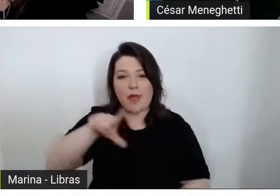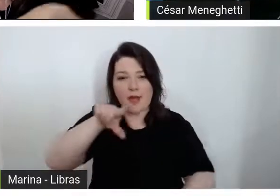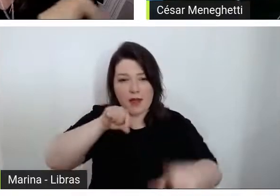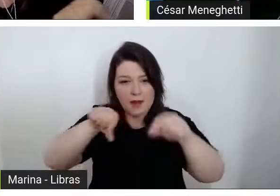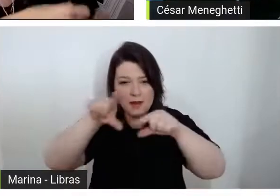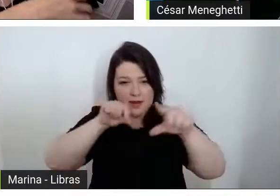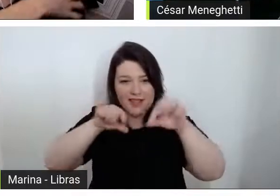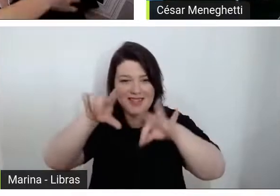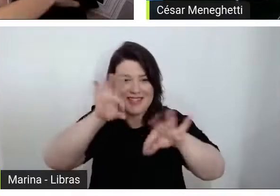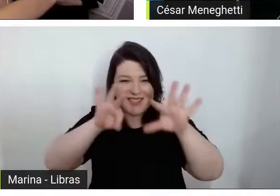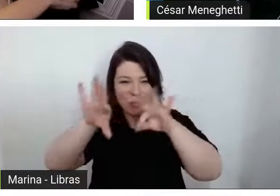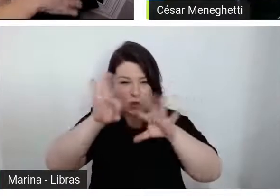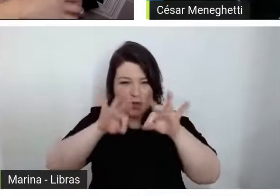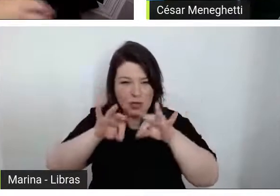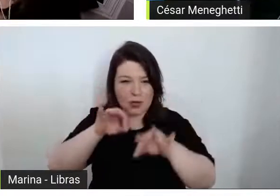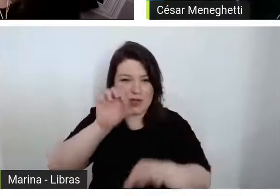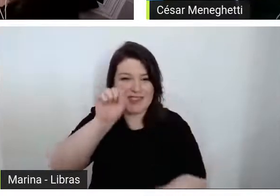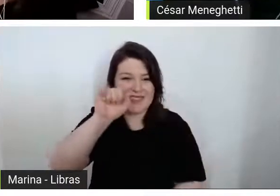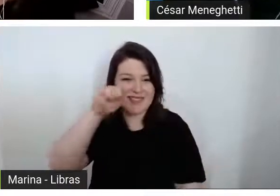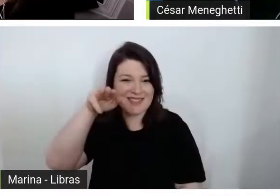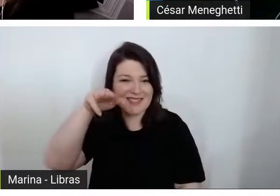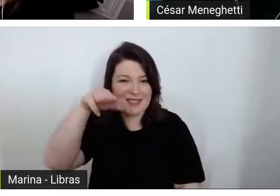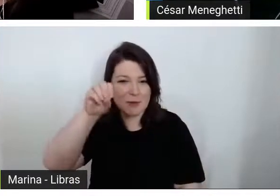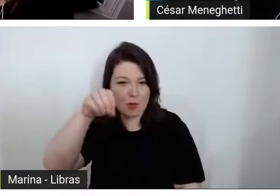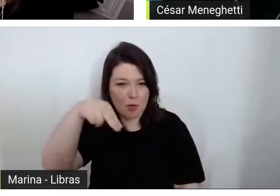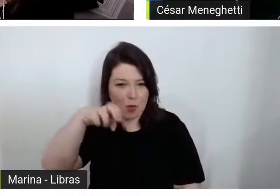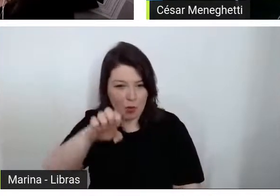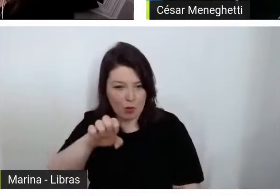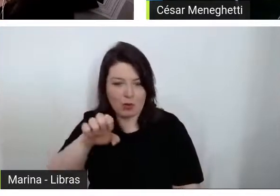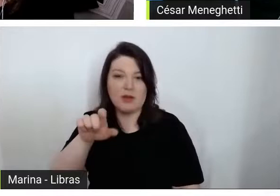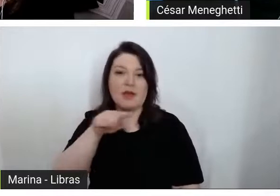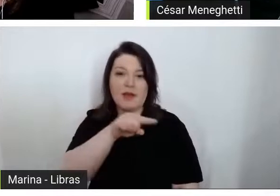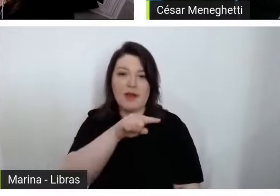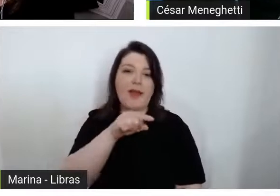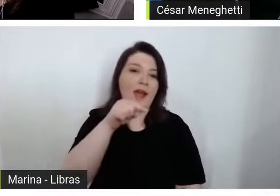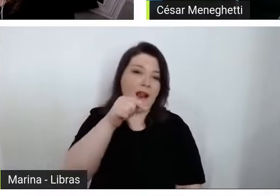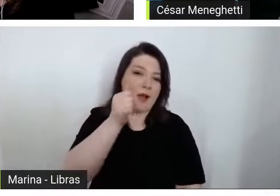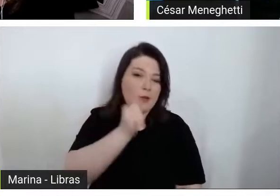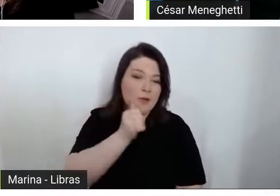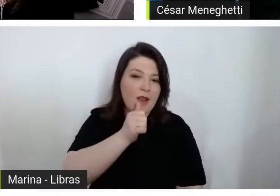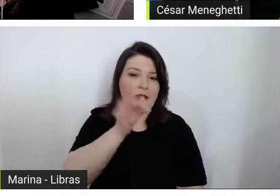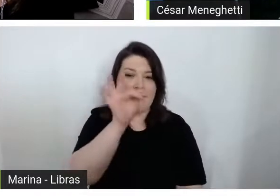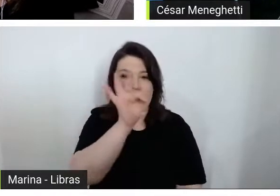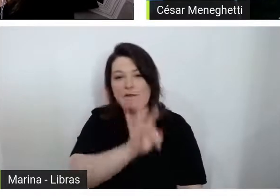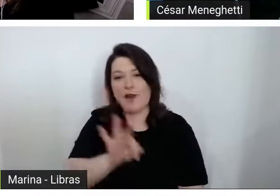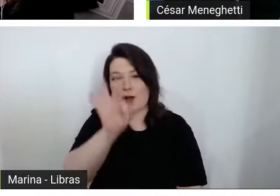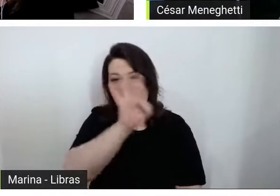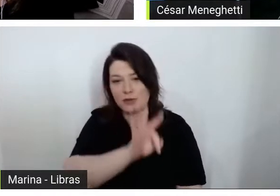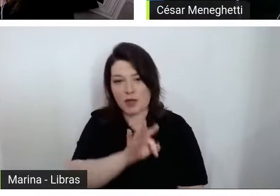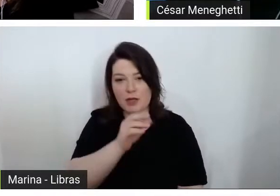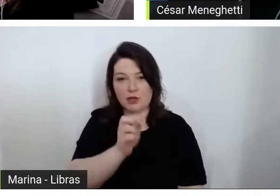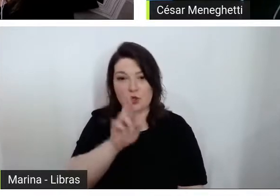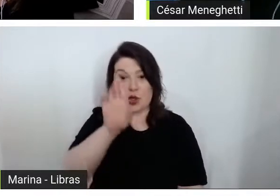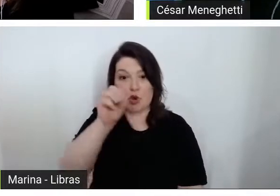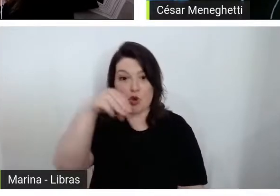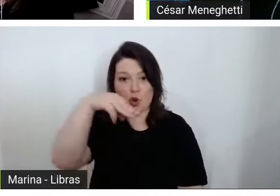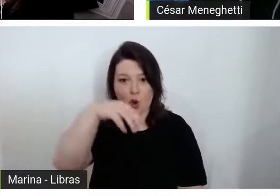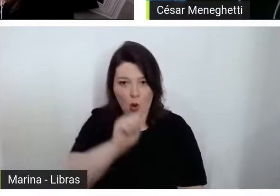do, e assistente do Argan aqui na Universidade de Roma, que tem 719 anos, e